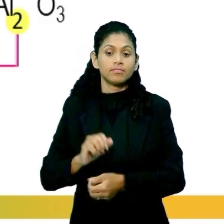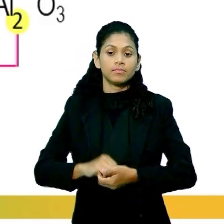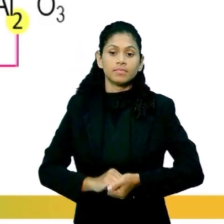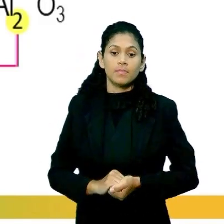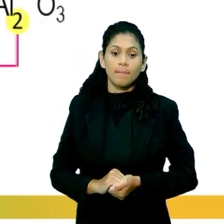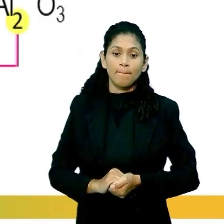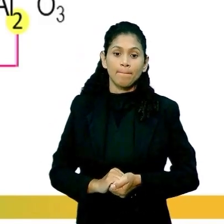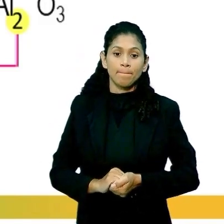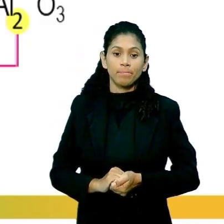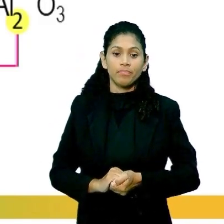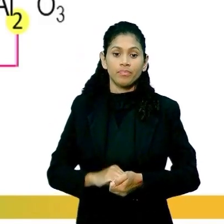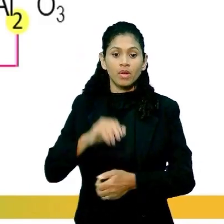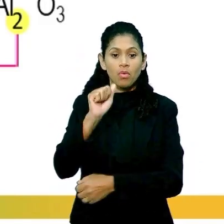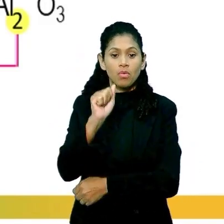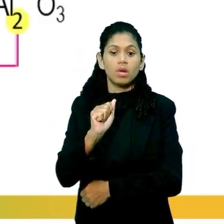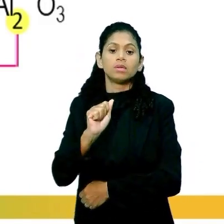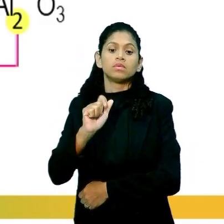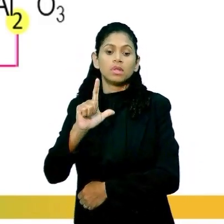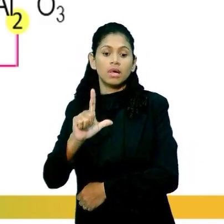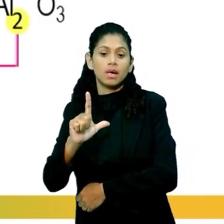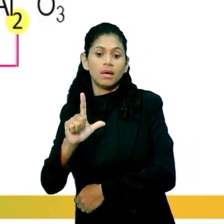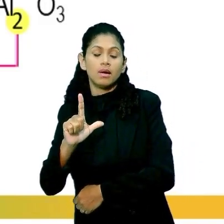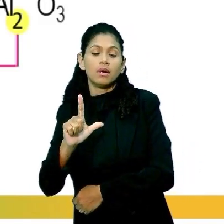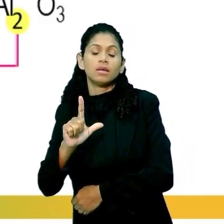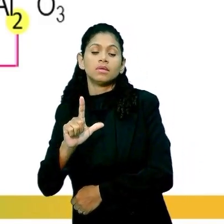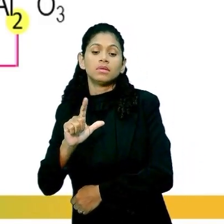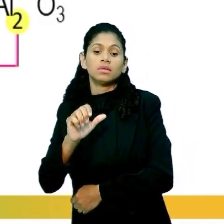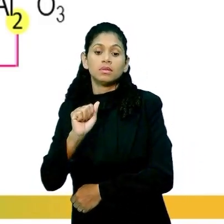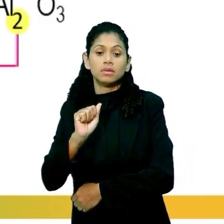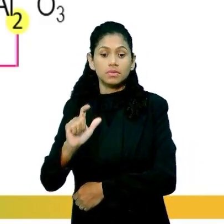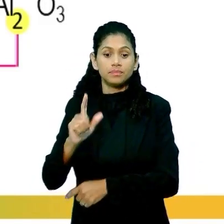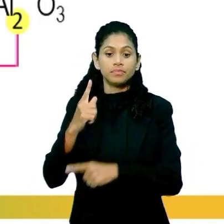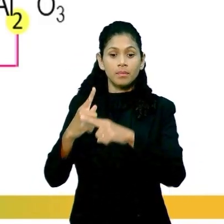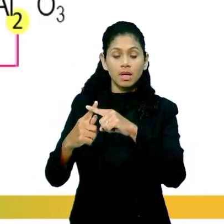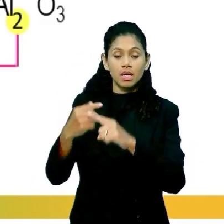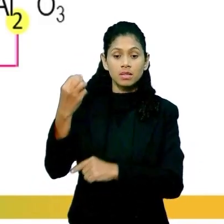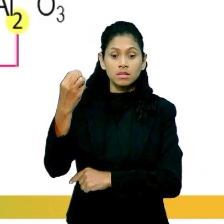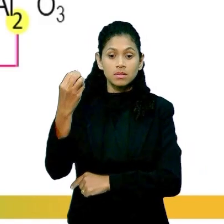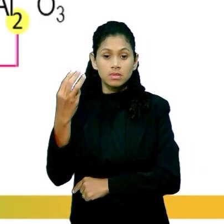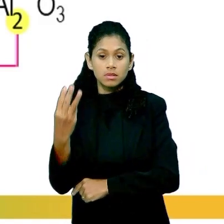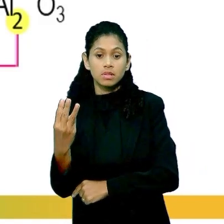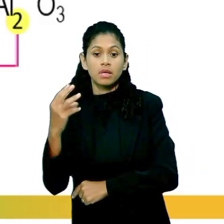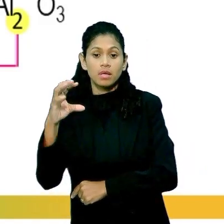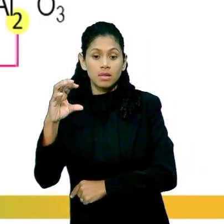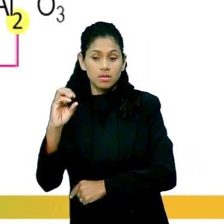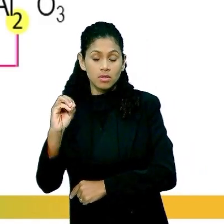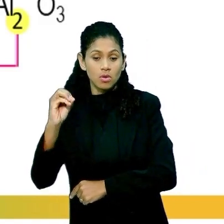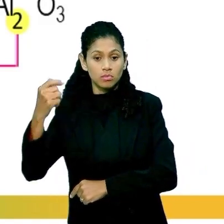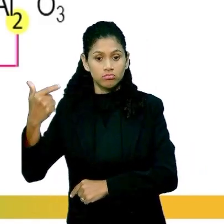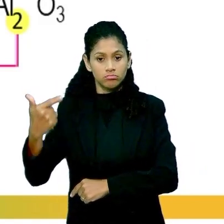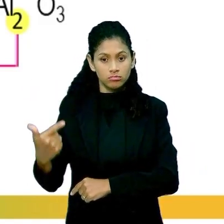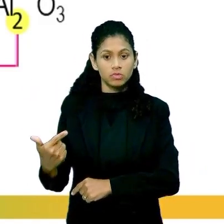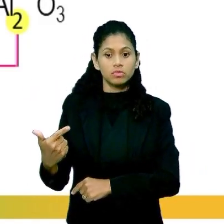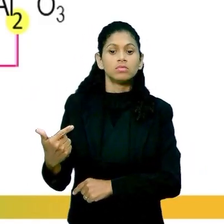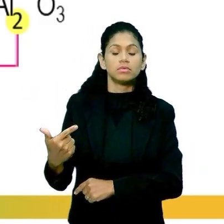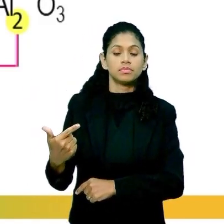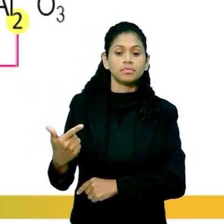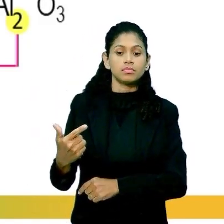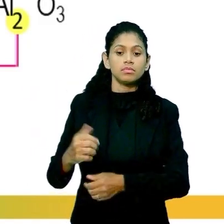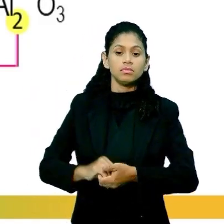balanceada. 4 alumínios, né? 4Al no reagente, 2Al2 no produto, então 4 alumínios, 4